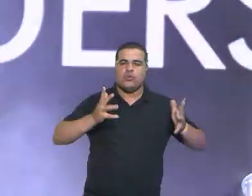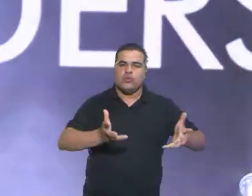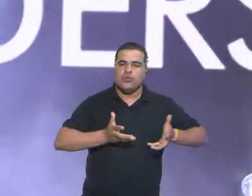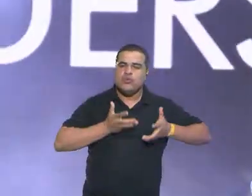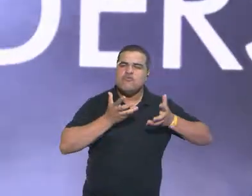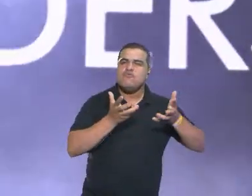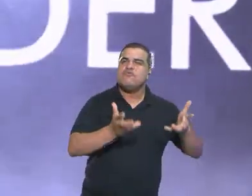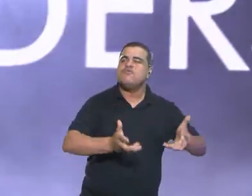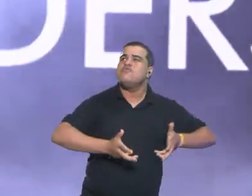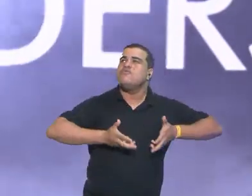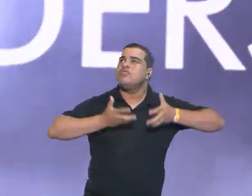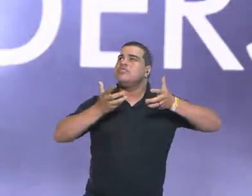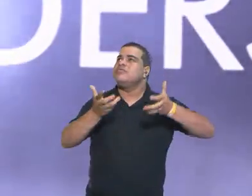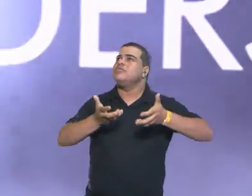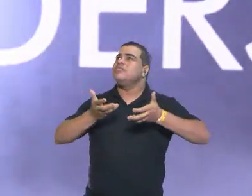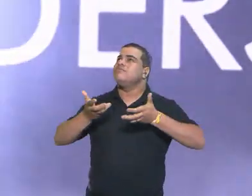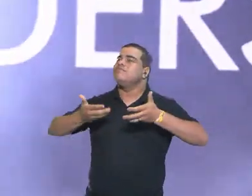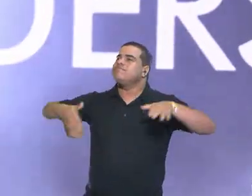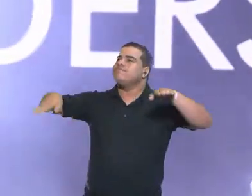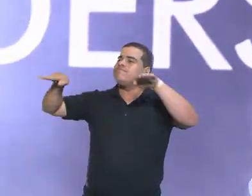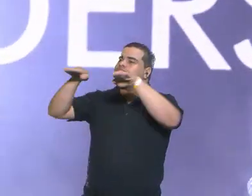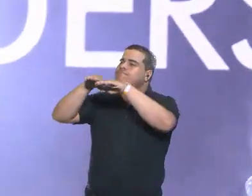o coração